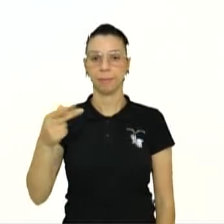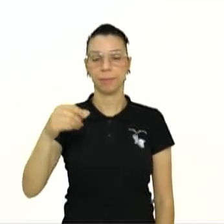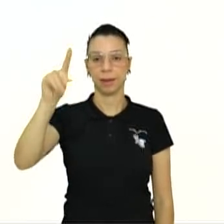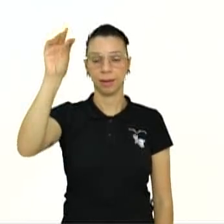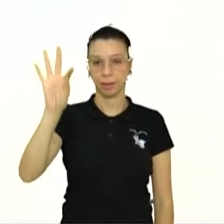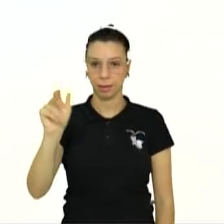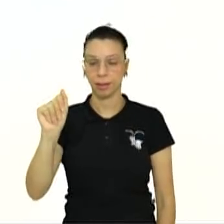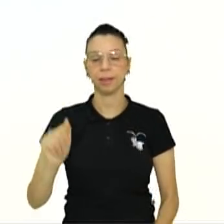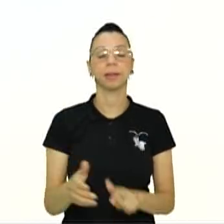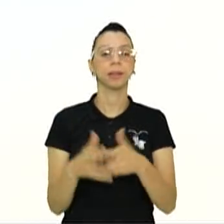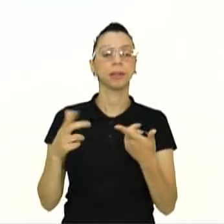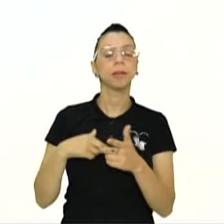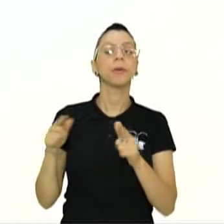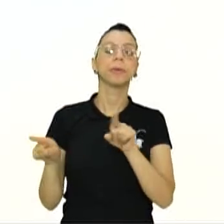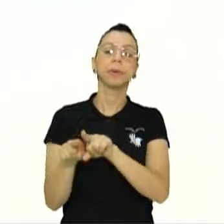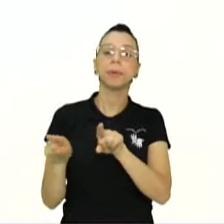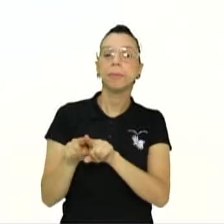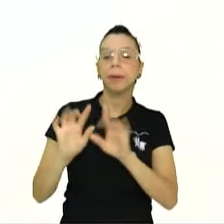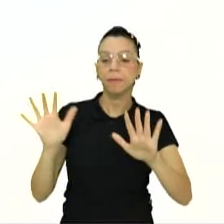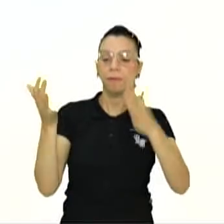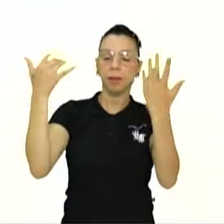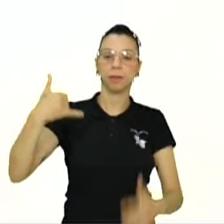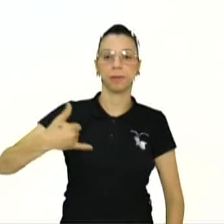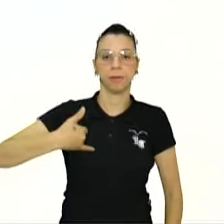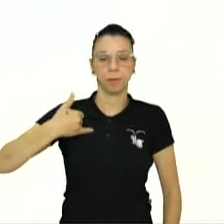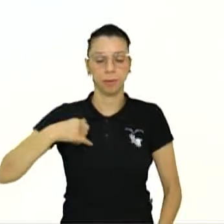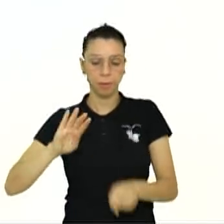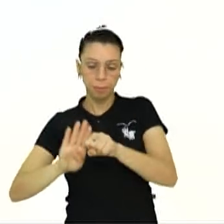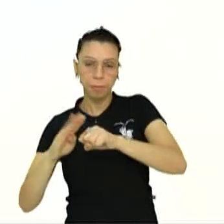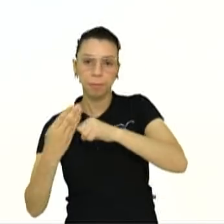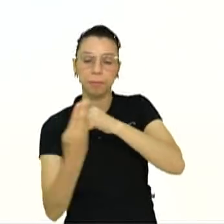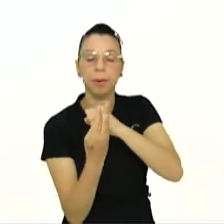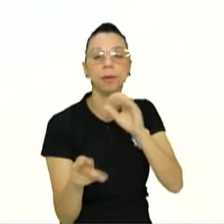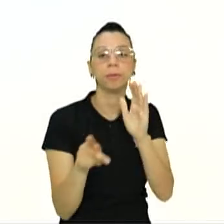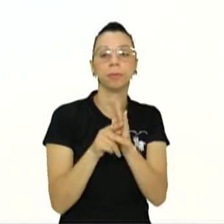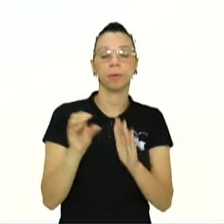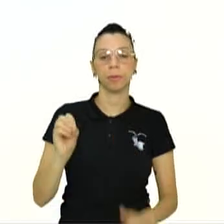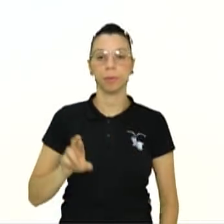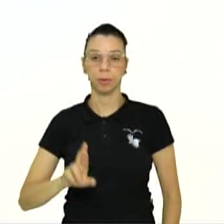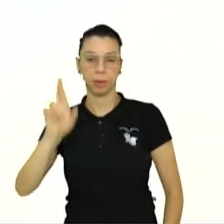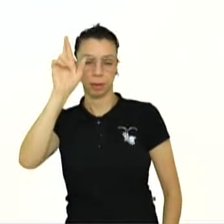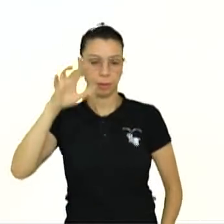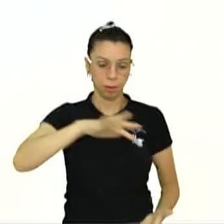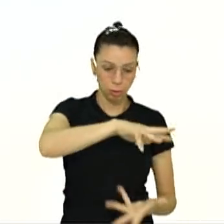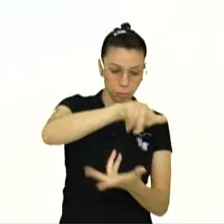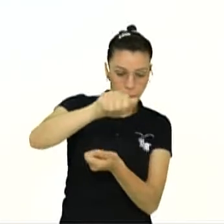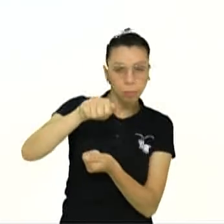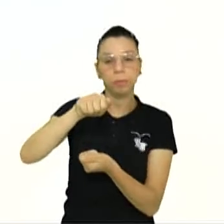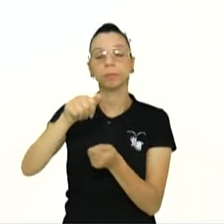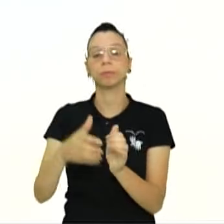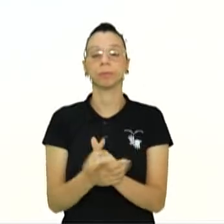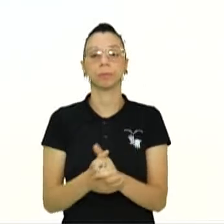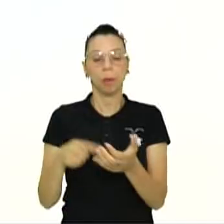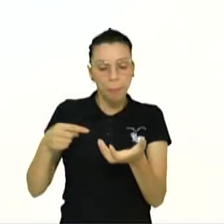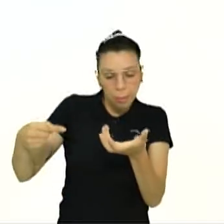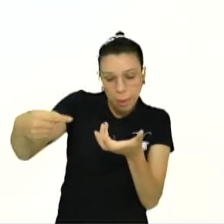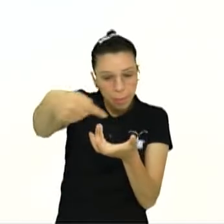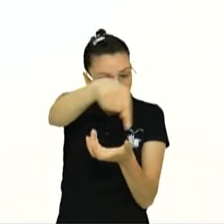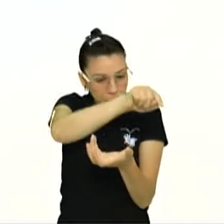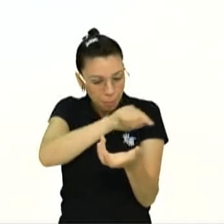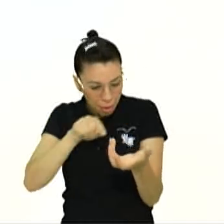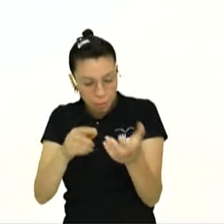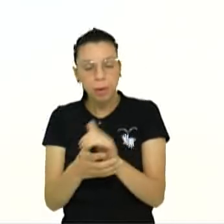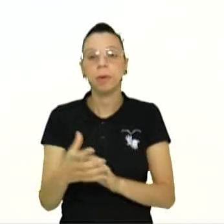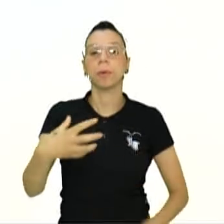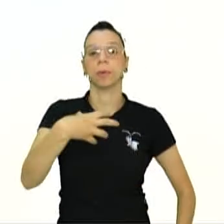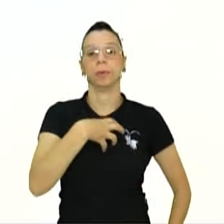Odori, aniversários e em bairros orientais pelo mundo. Confeccionado de forma